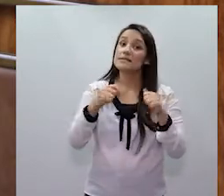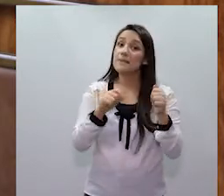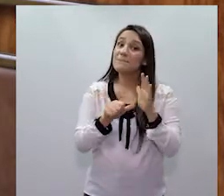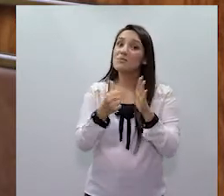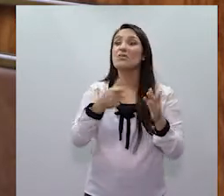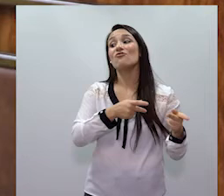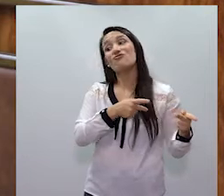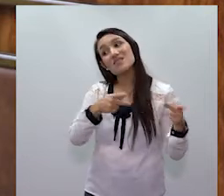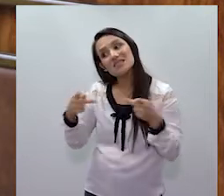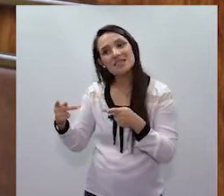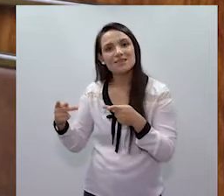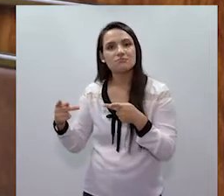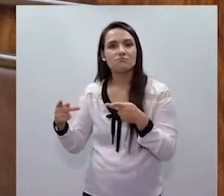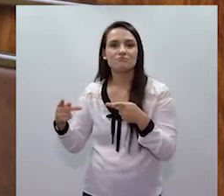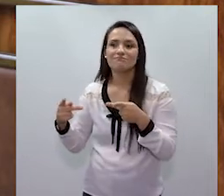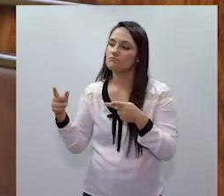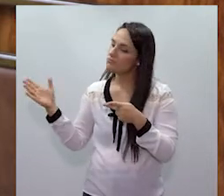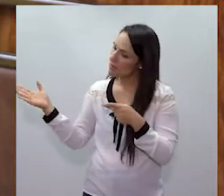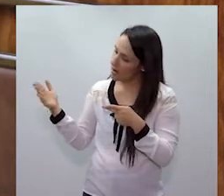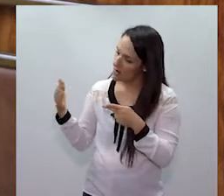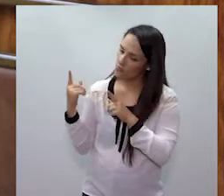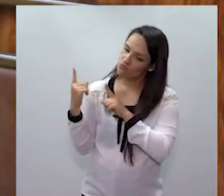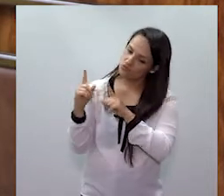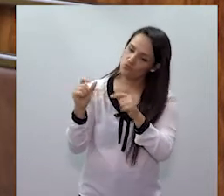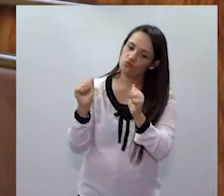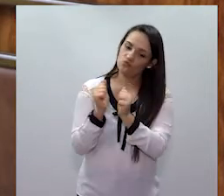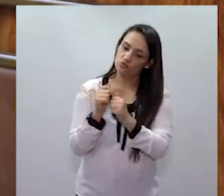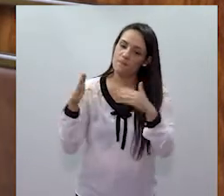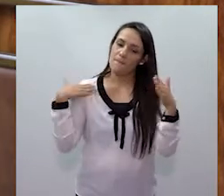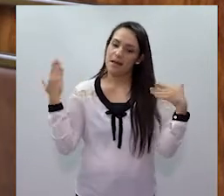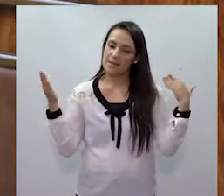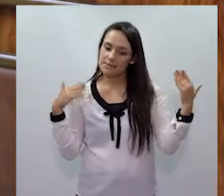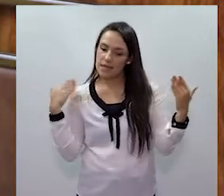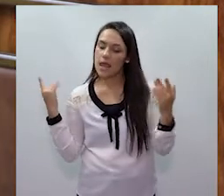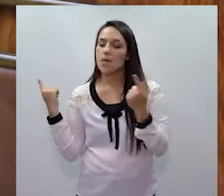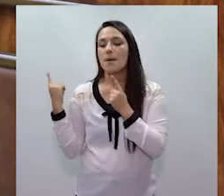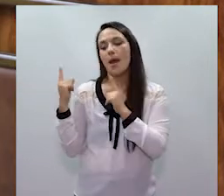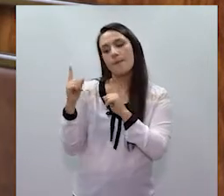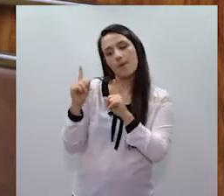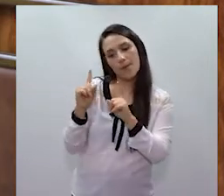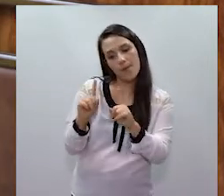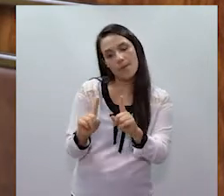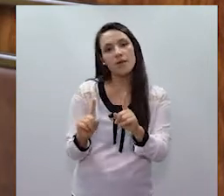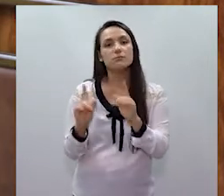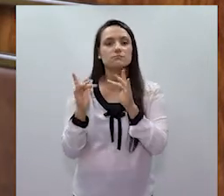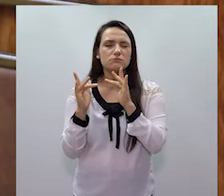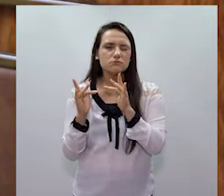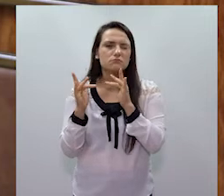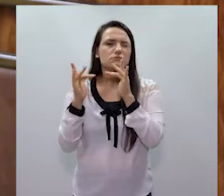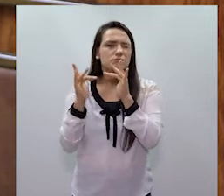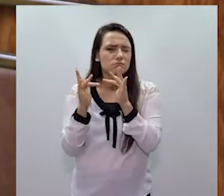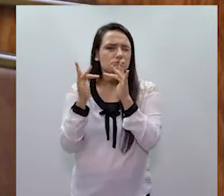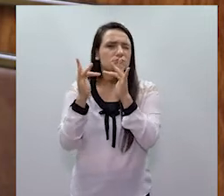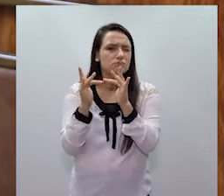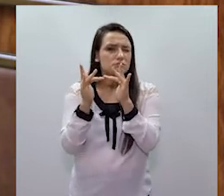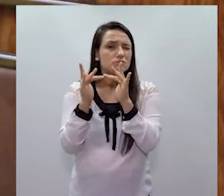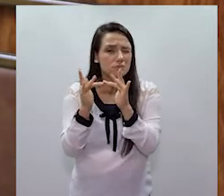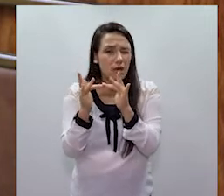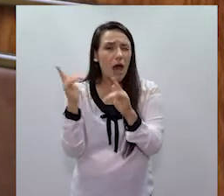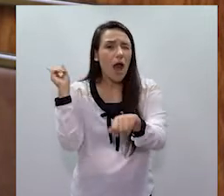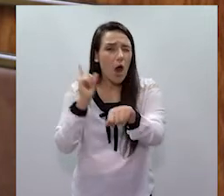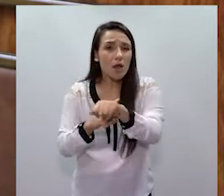de visitas, por meio de passeios. E somente quando há já uma certa adaptação é que o adotante leva a criança para